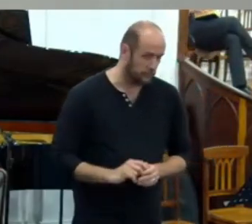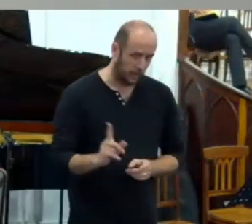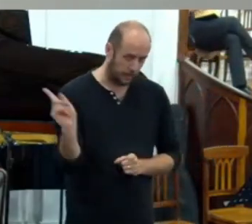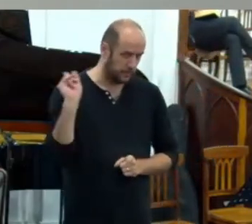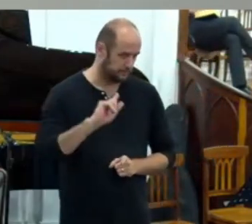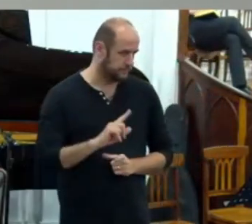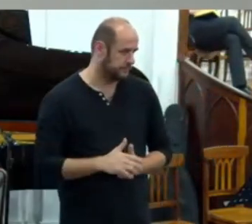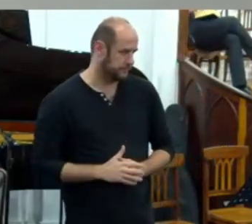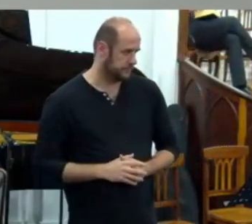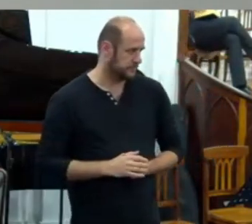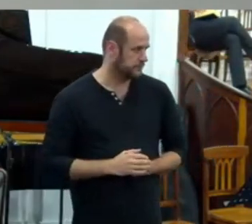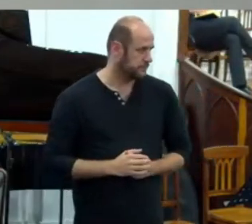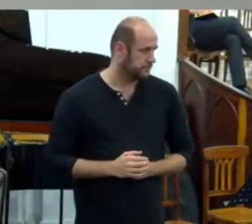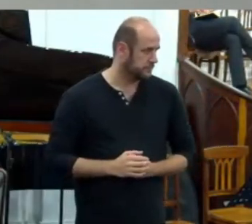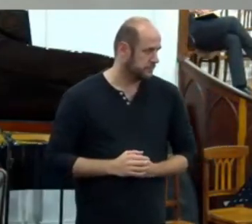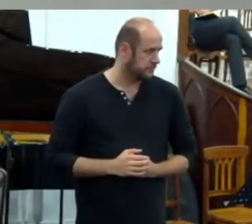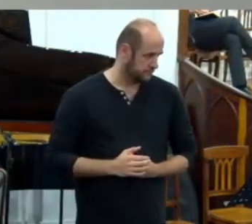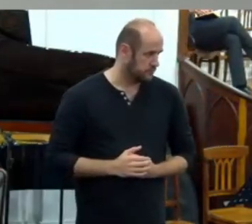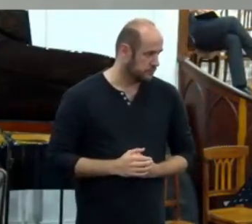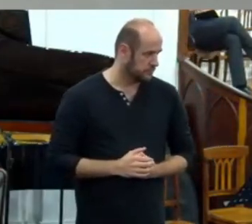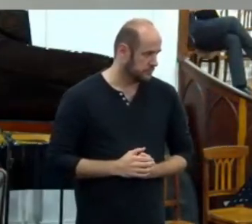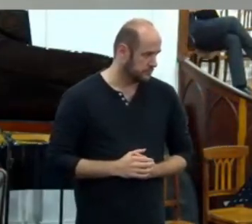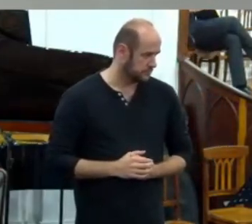Flávio e Delma.